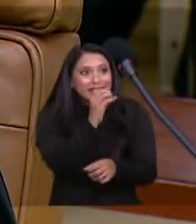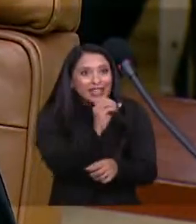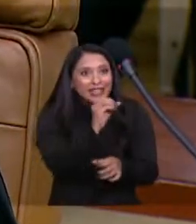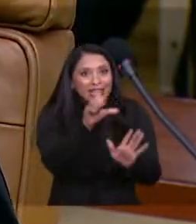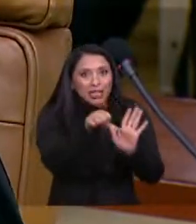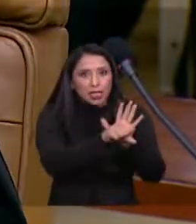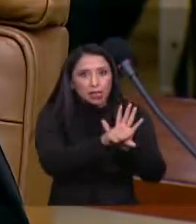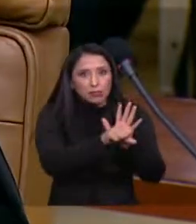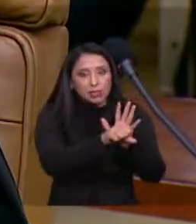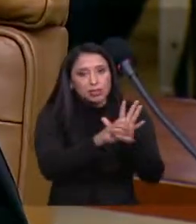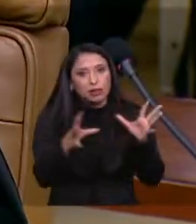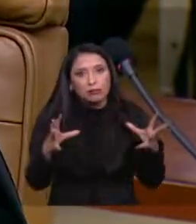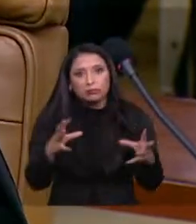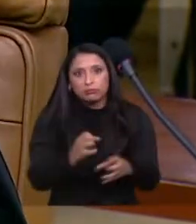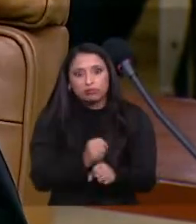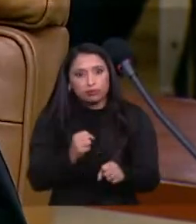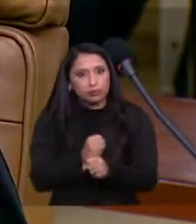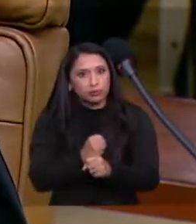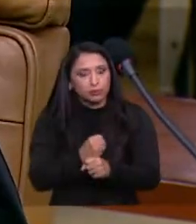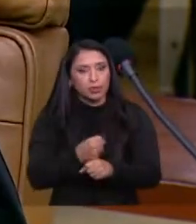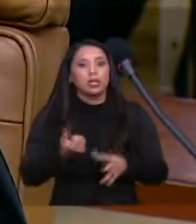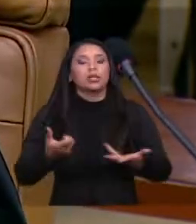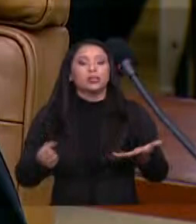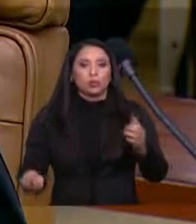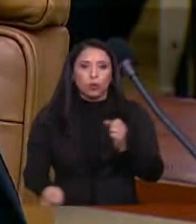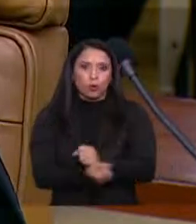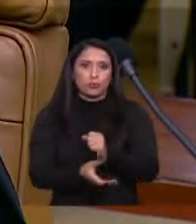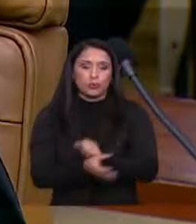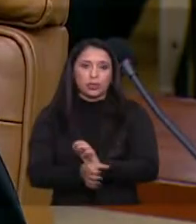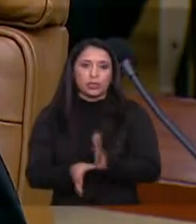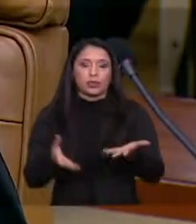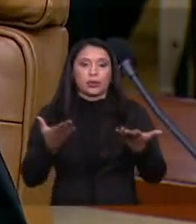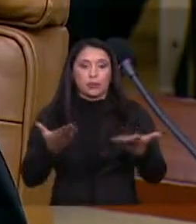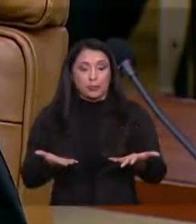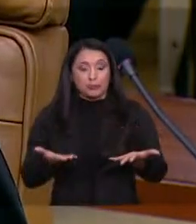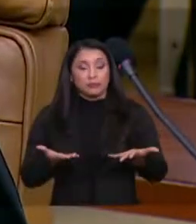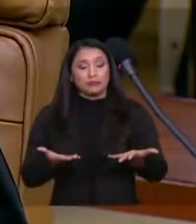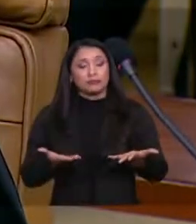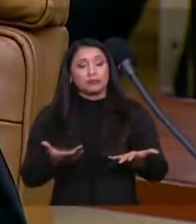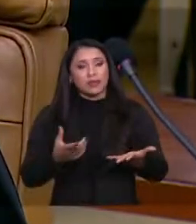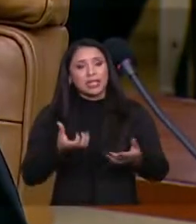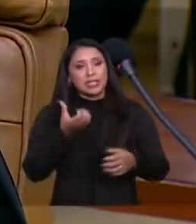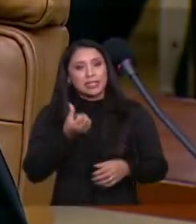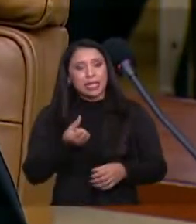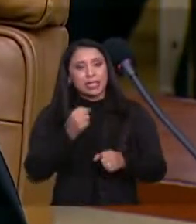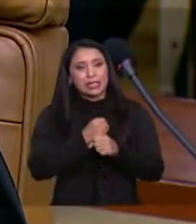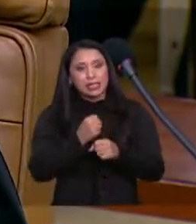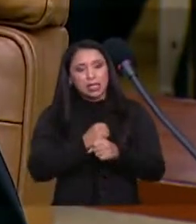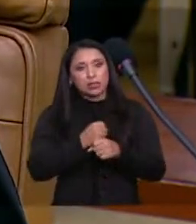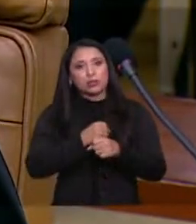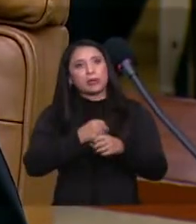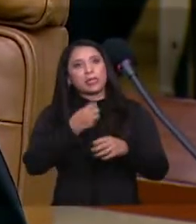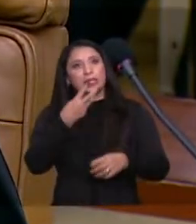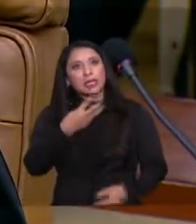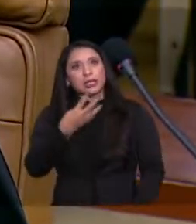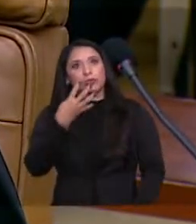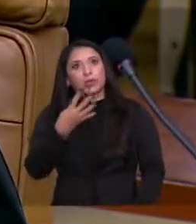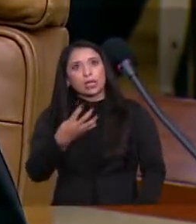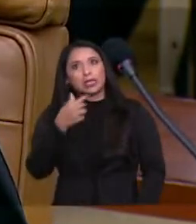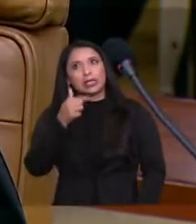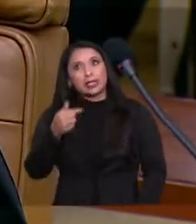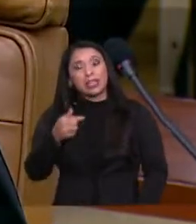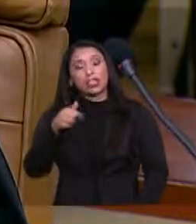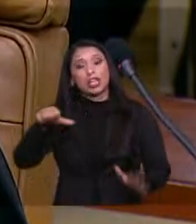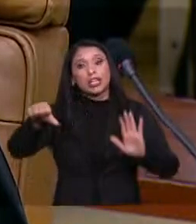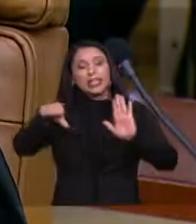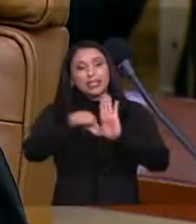crimes de corrupção passiva em concurso material e seis anos e quatro meses para cada um dos 347